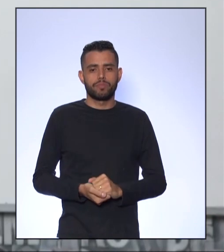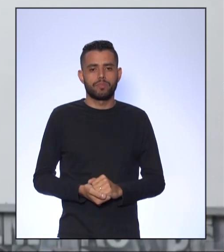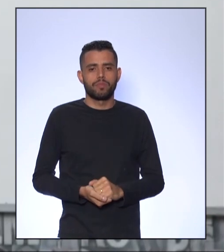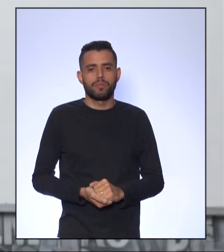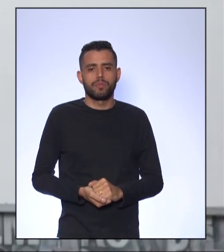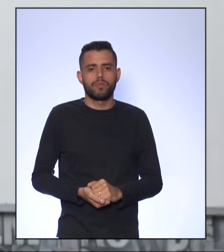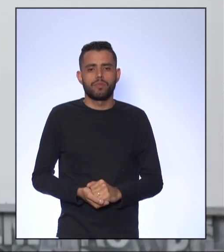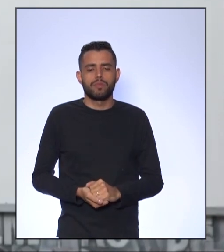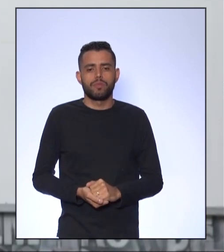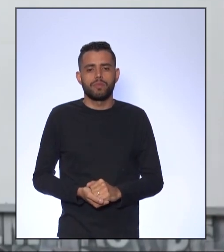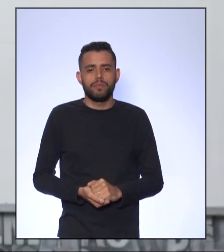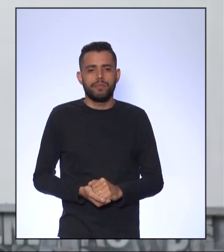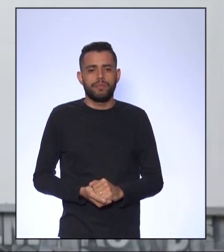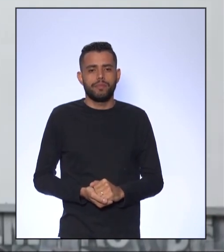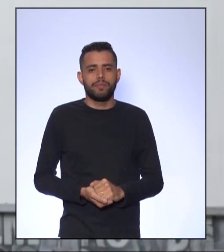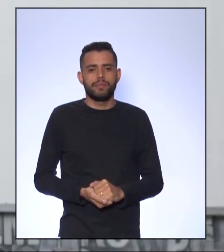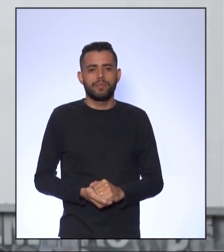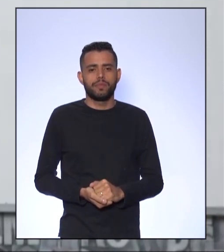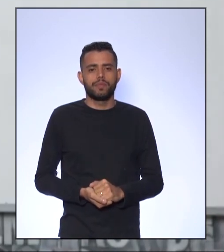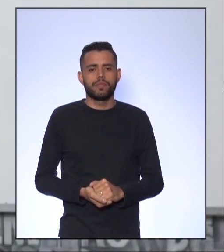o que nós chamamos de